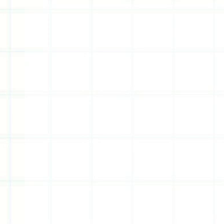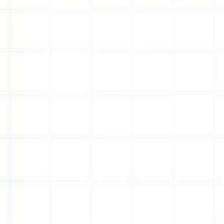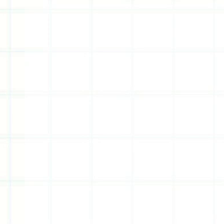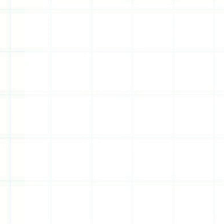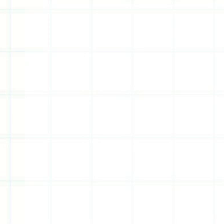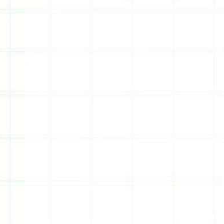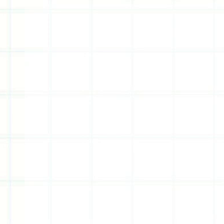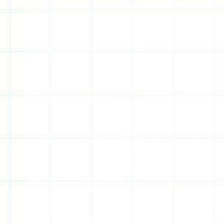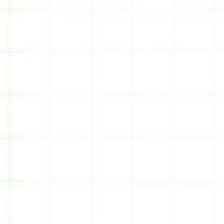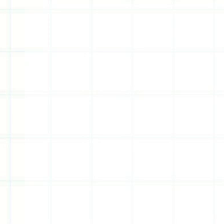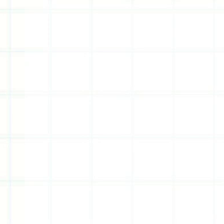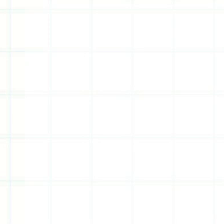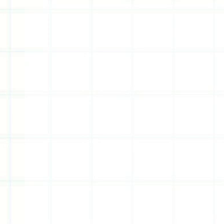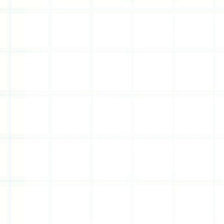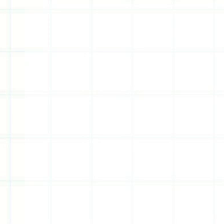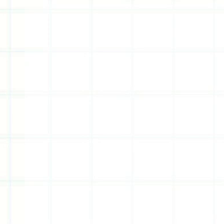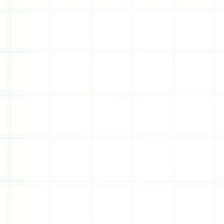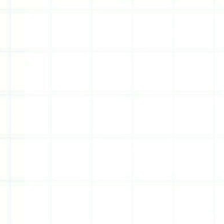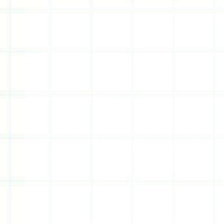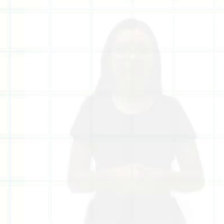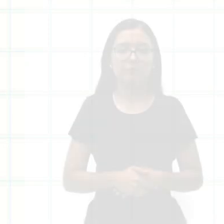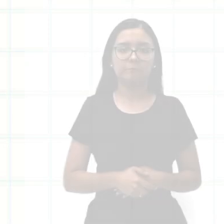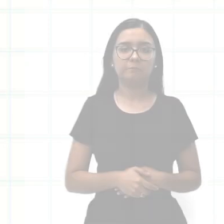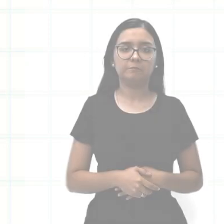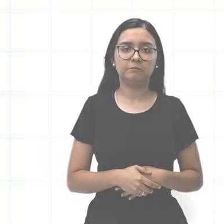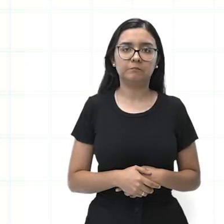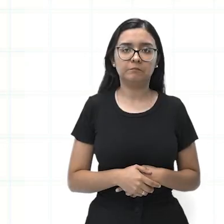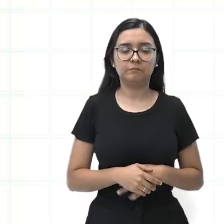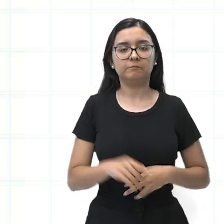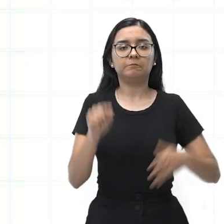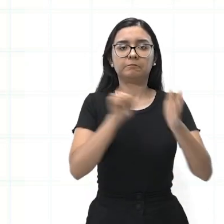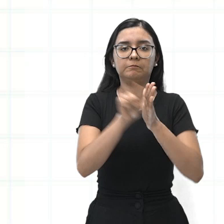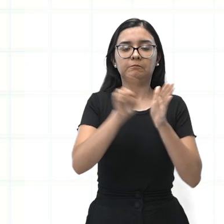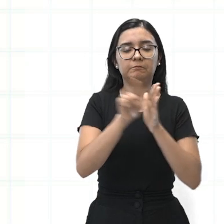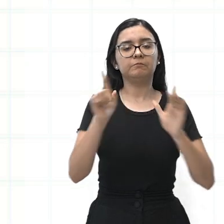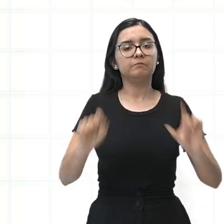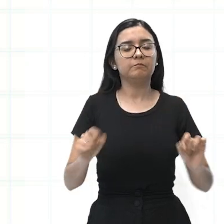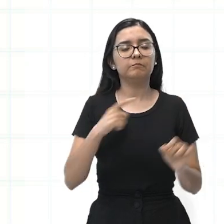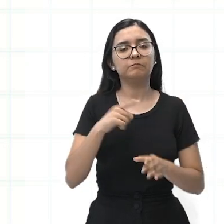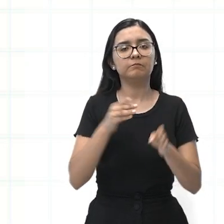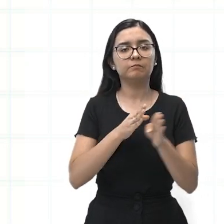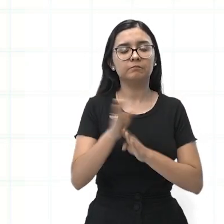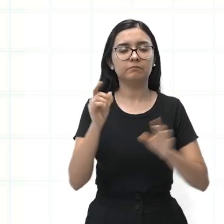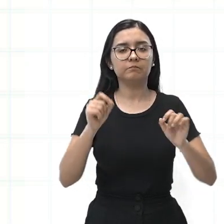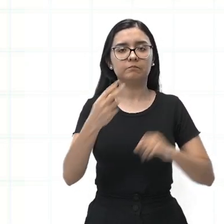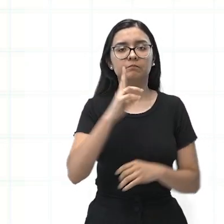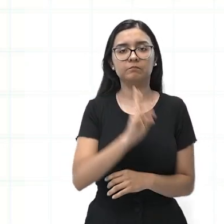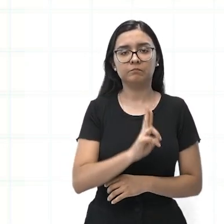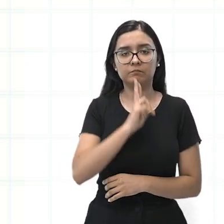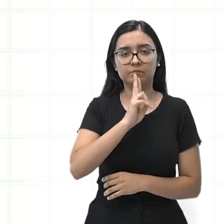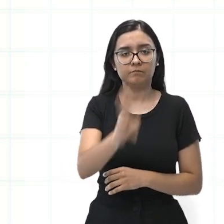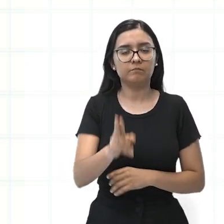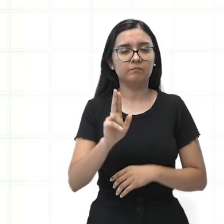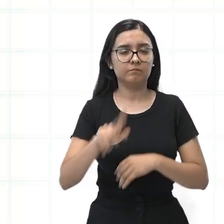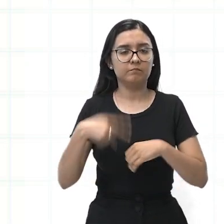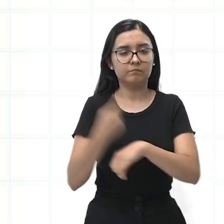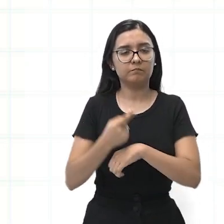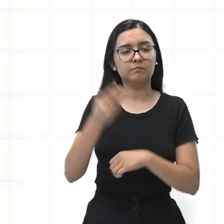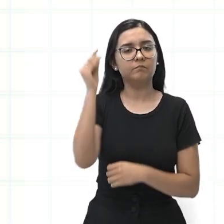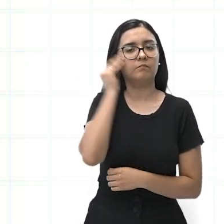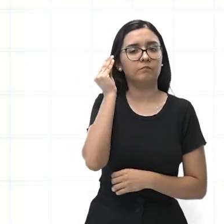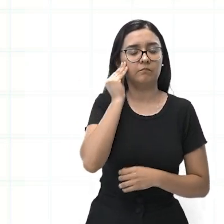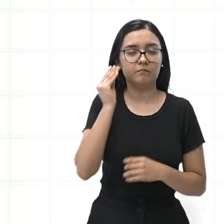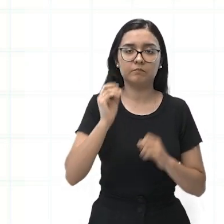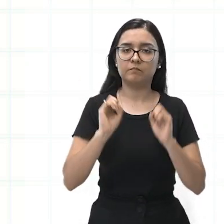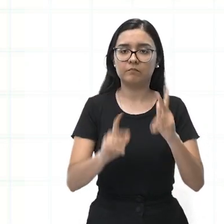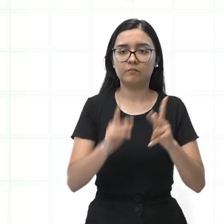aqui irão orientar as respostas, que formarão um pequeno texto, tá? Conforme nós vamos ver na sequência, tá bom?